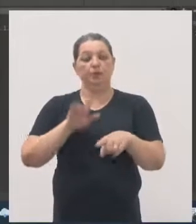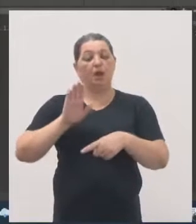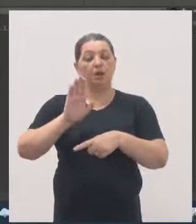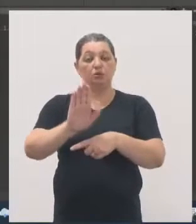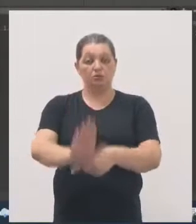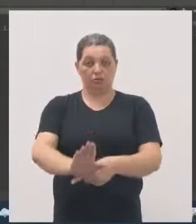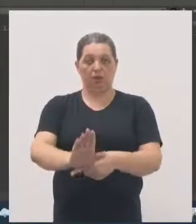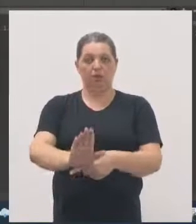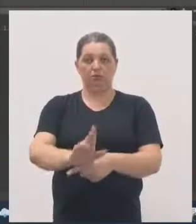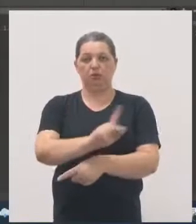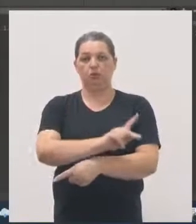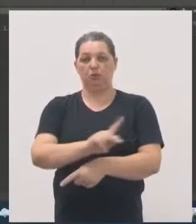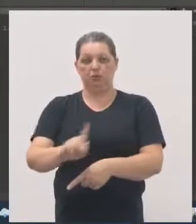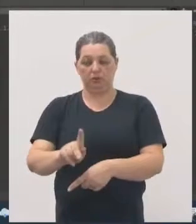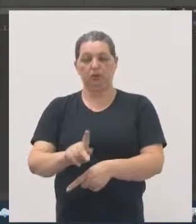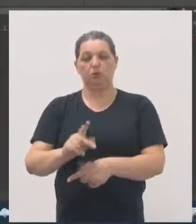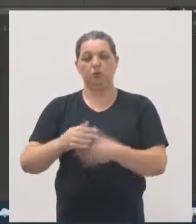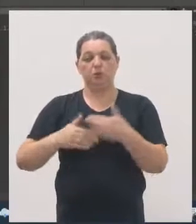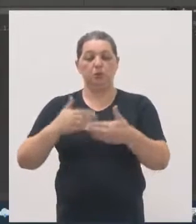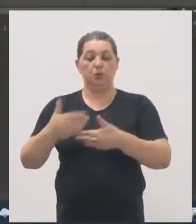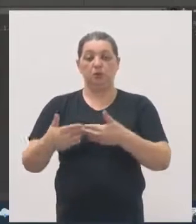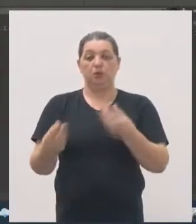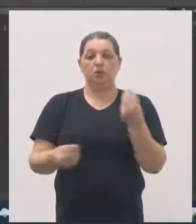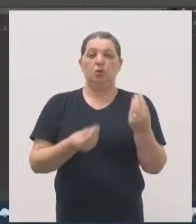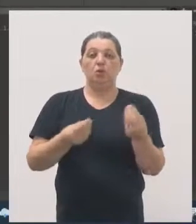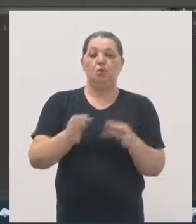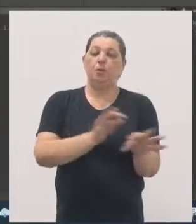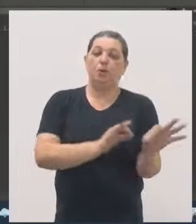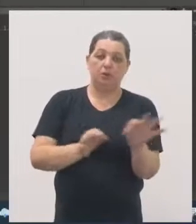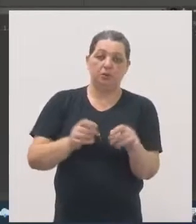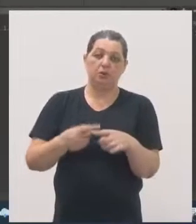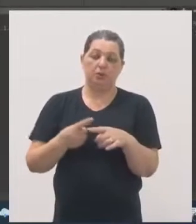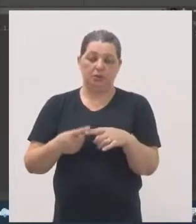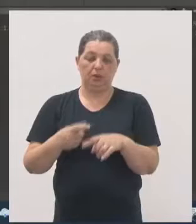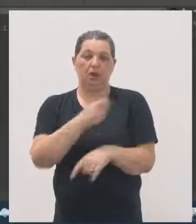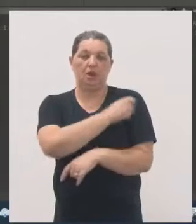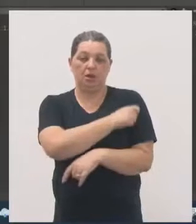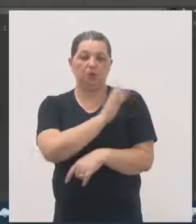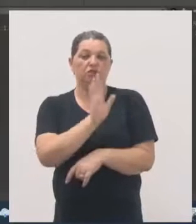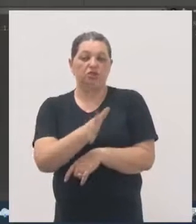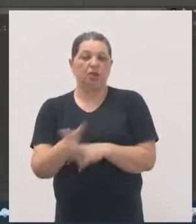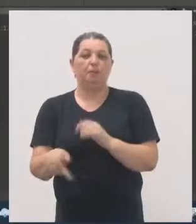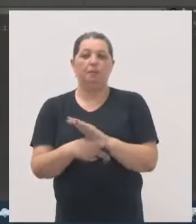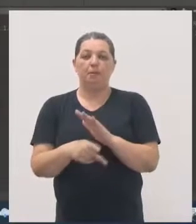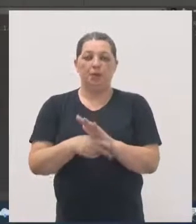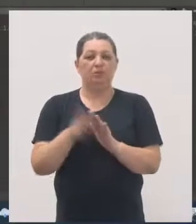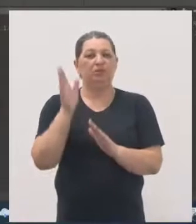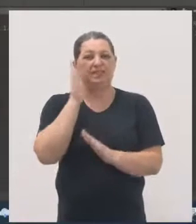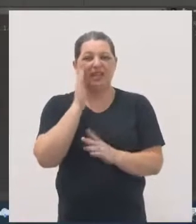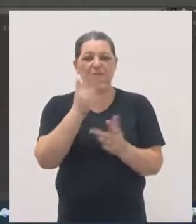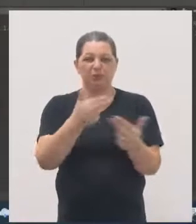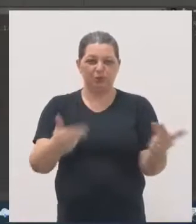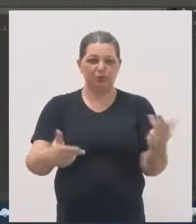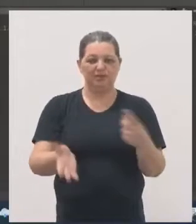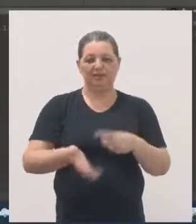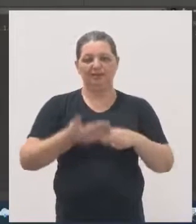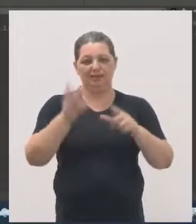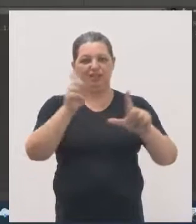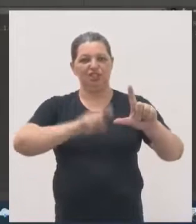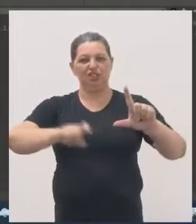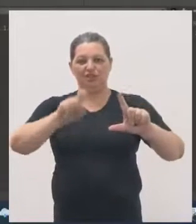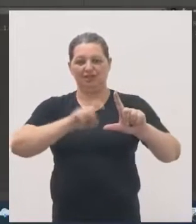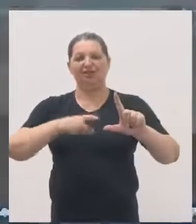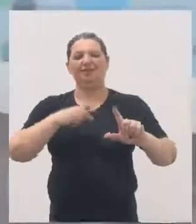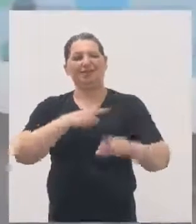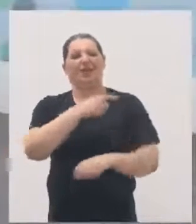né? Inclusive os professores nesse processo, né? Os alunos, eles estão inseridos aí nesse mundo digital e tem muito aluno que hoje joga,